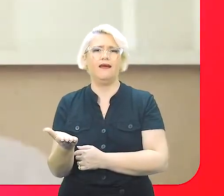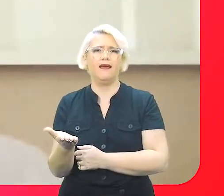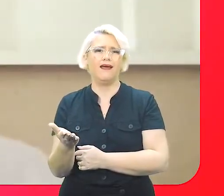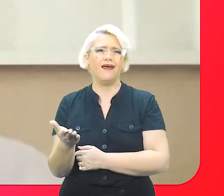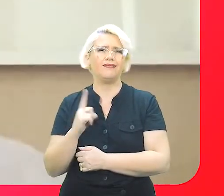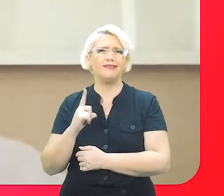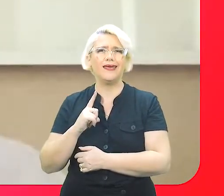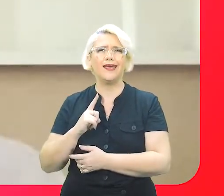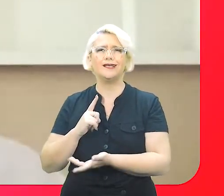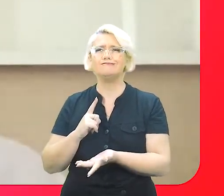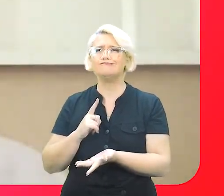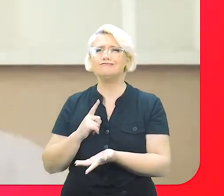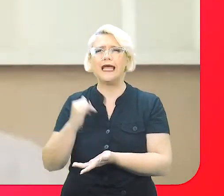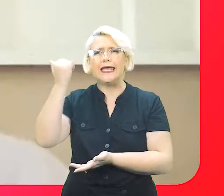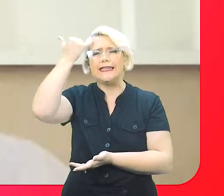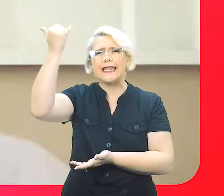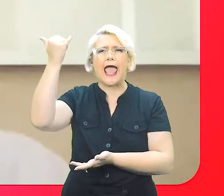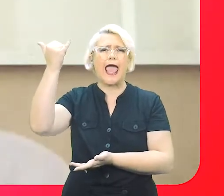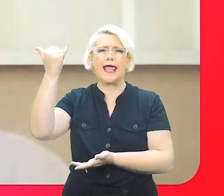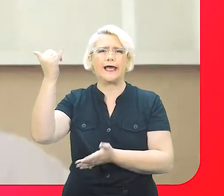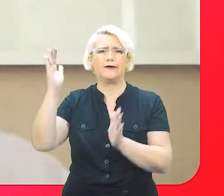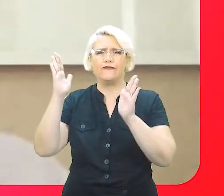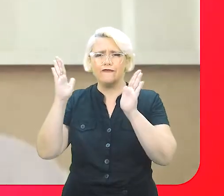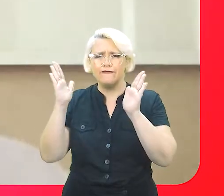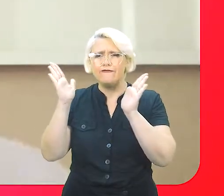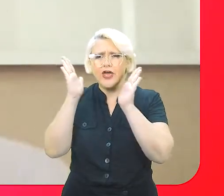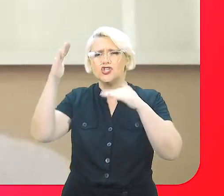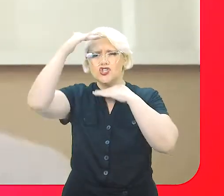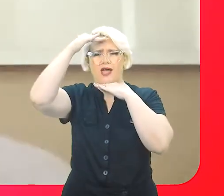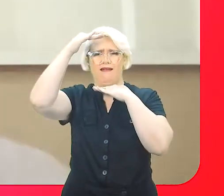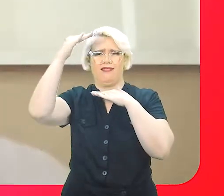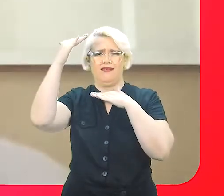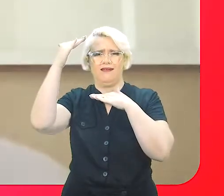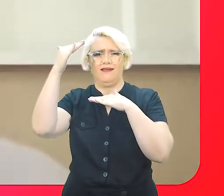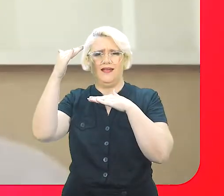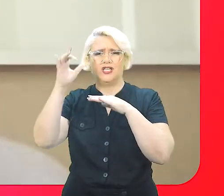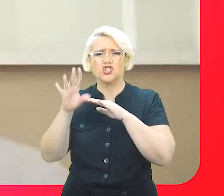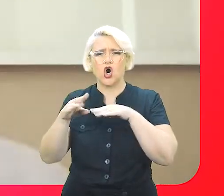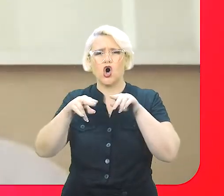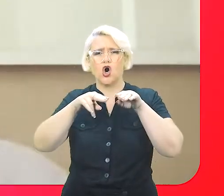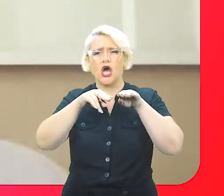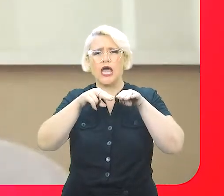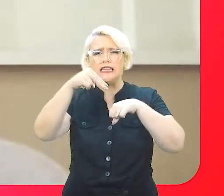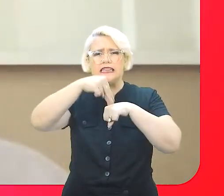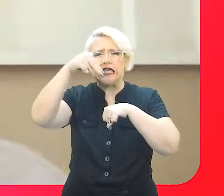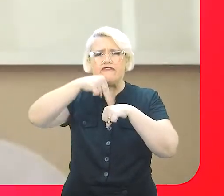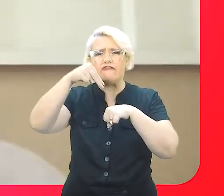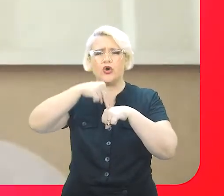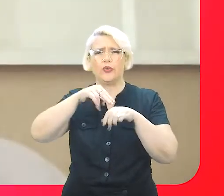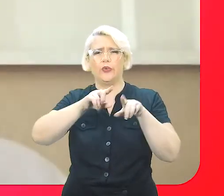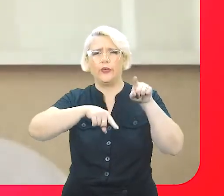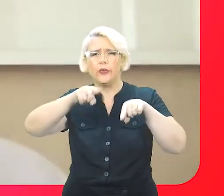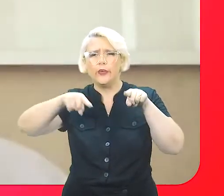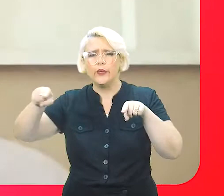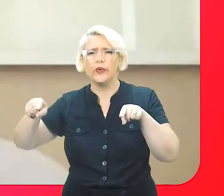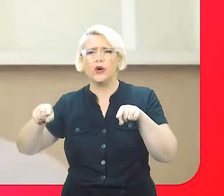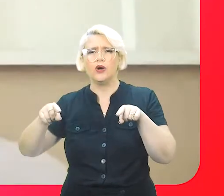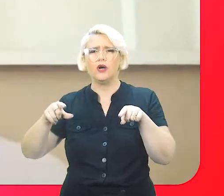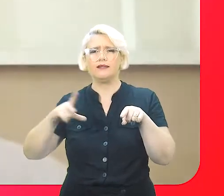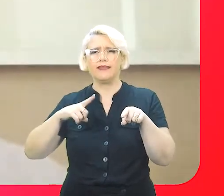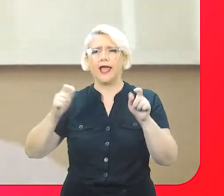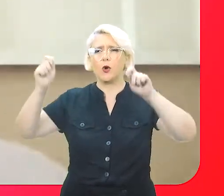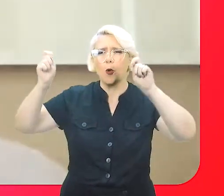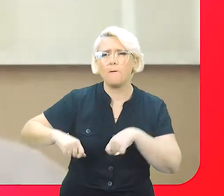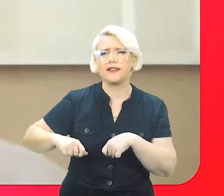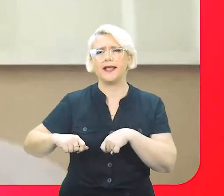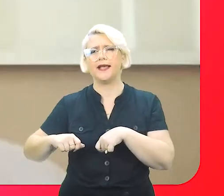estigma, essa ideia fixada nos níveis e nas